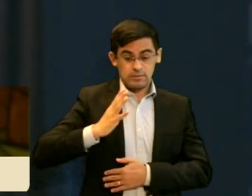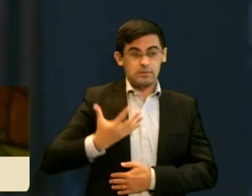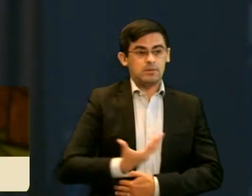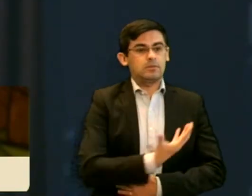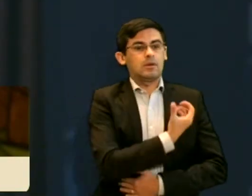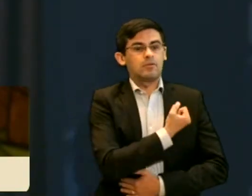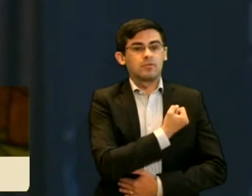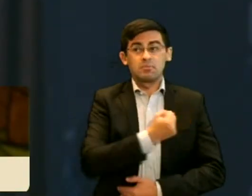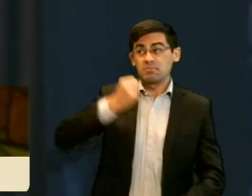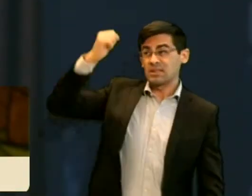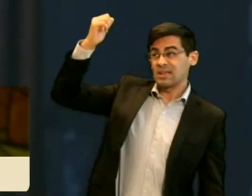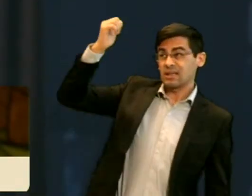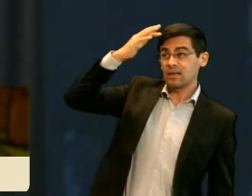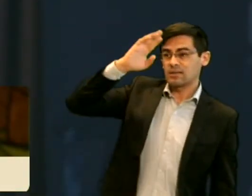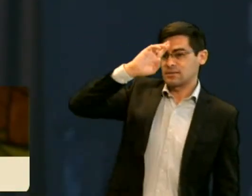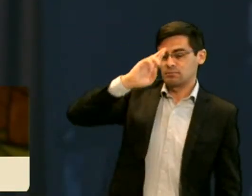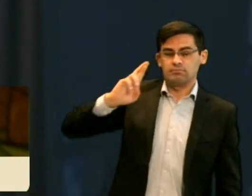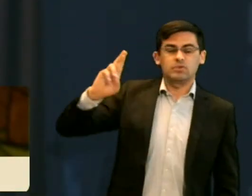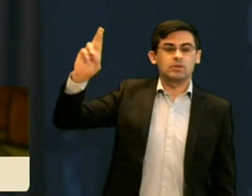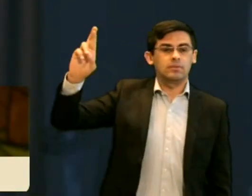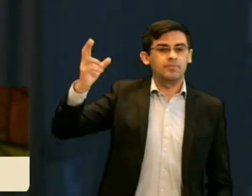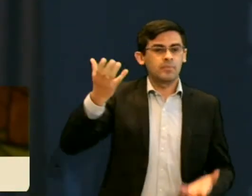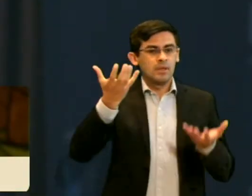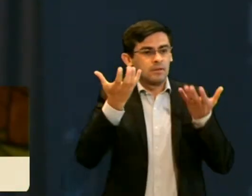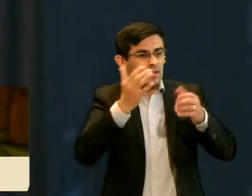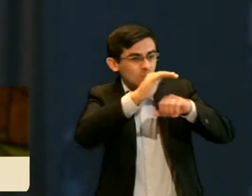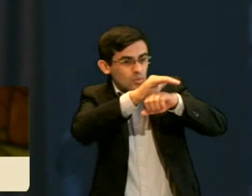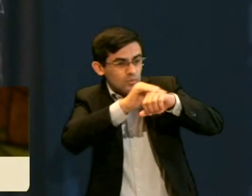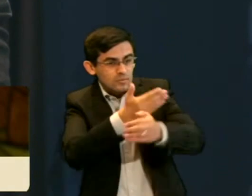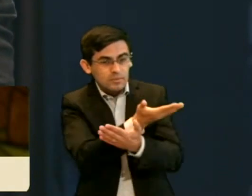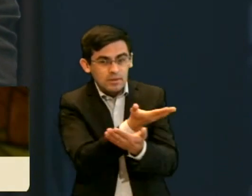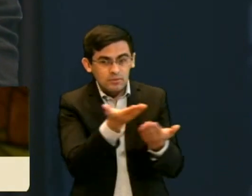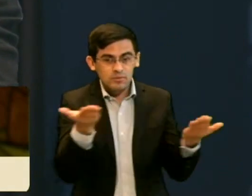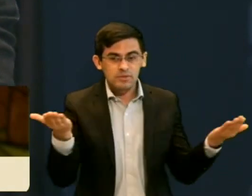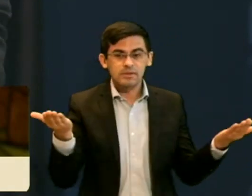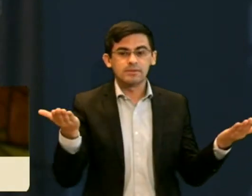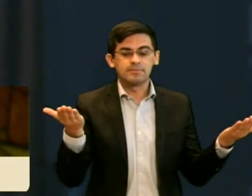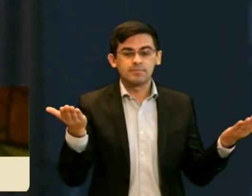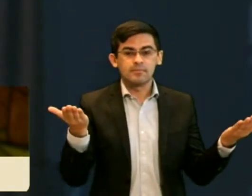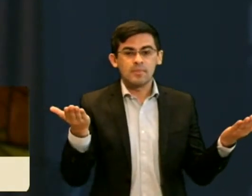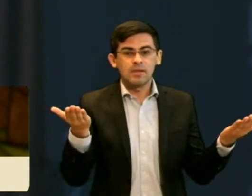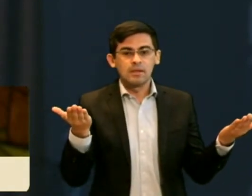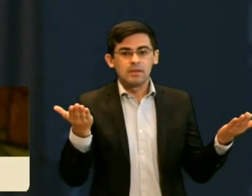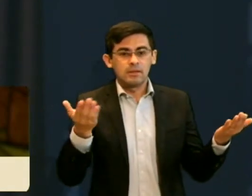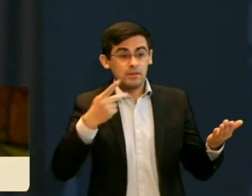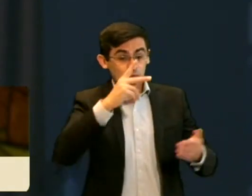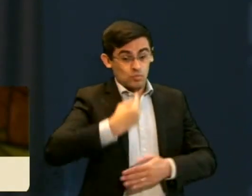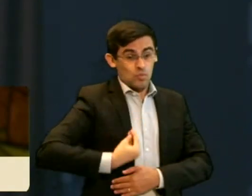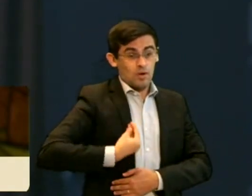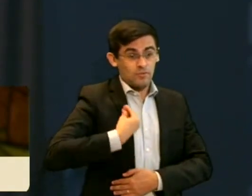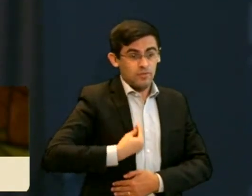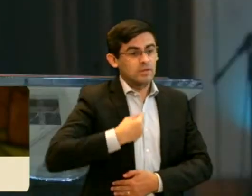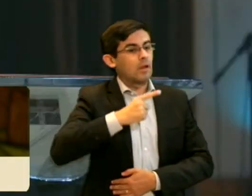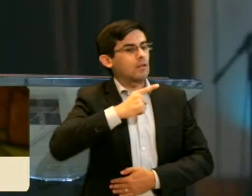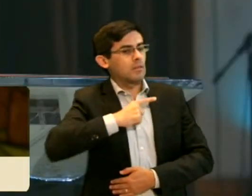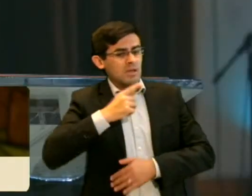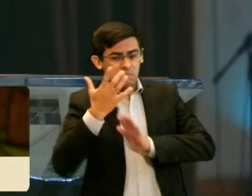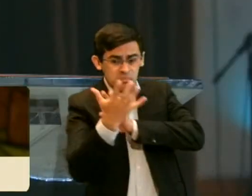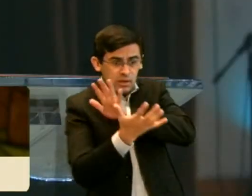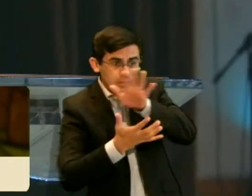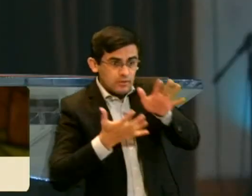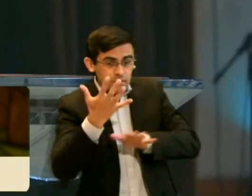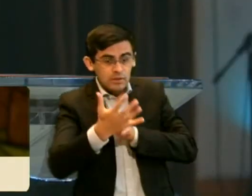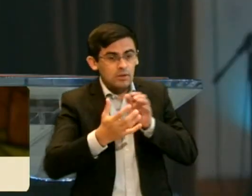do Senhor. Hoje eu queria te convidar a que na sua boca surgisse um